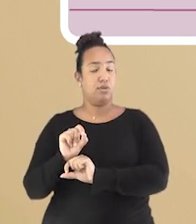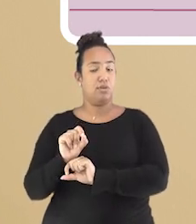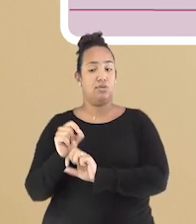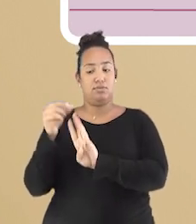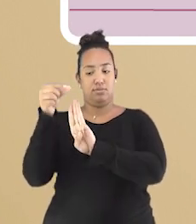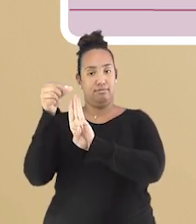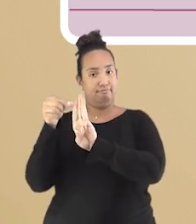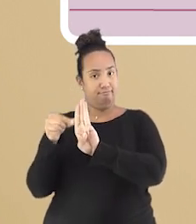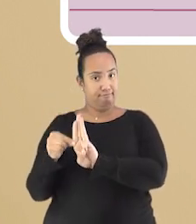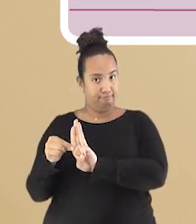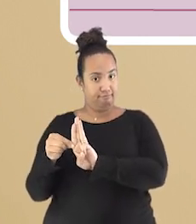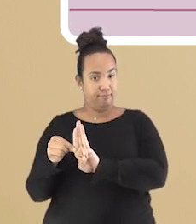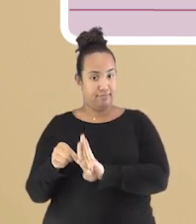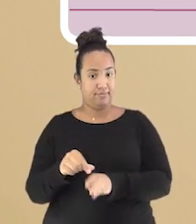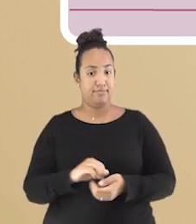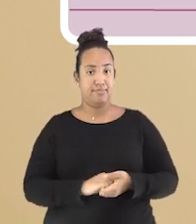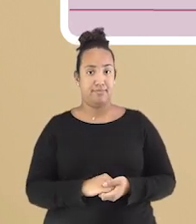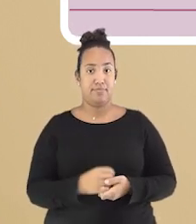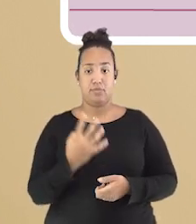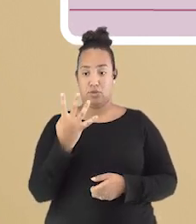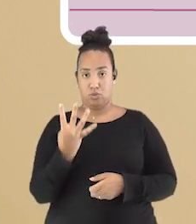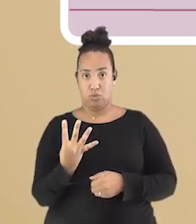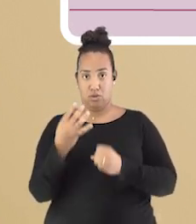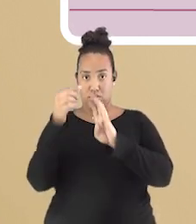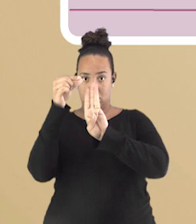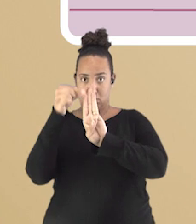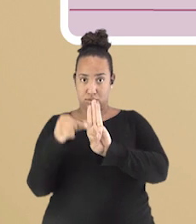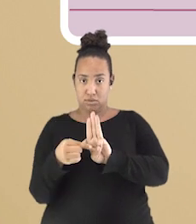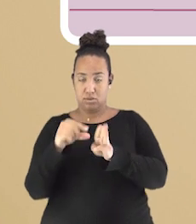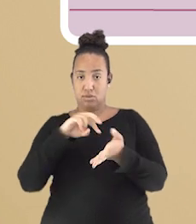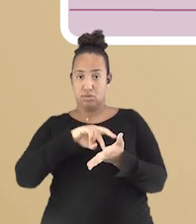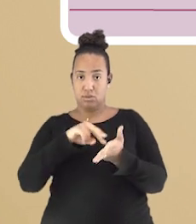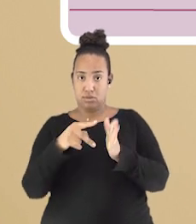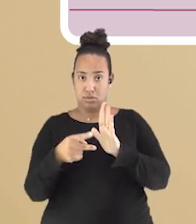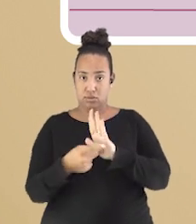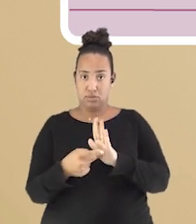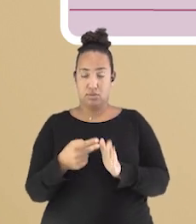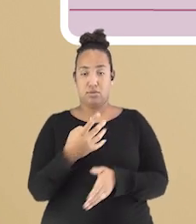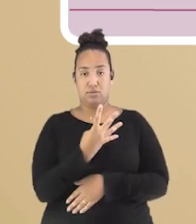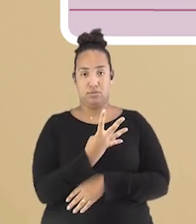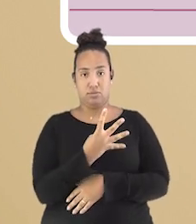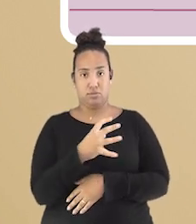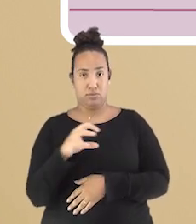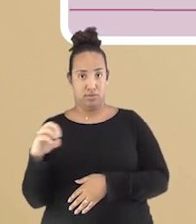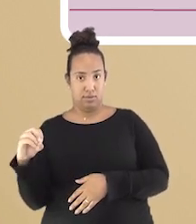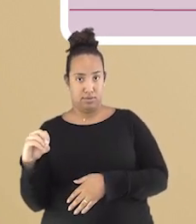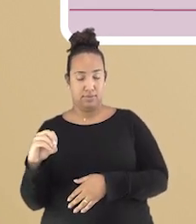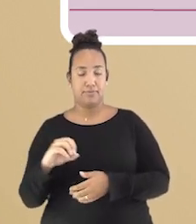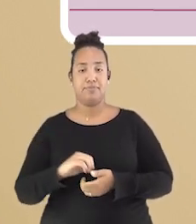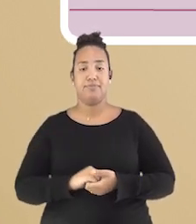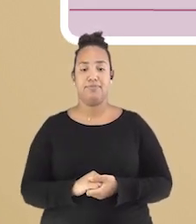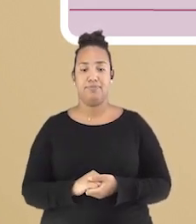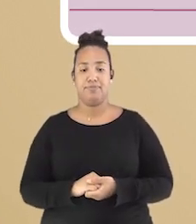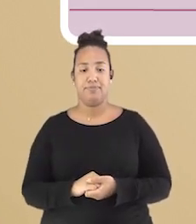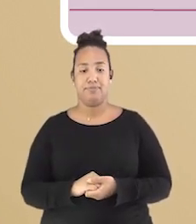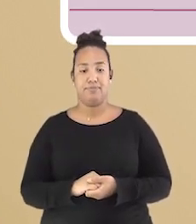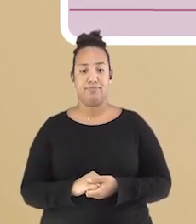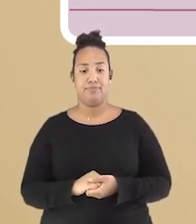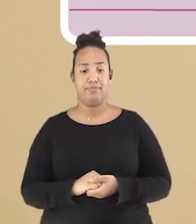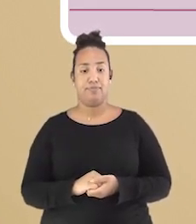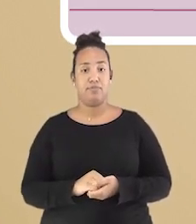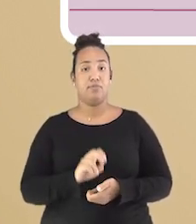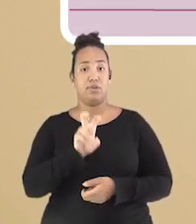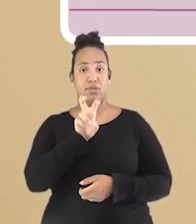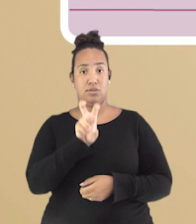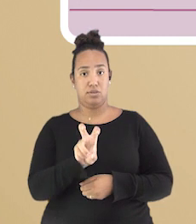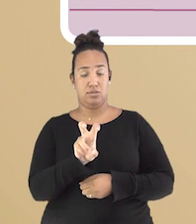Assim, 4 centenas correspondem a 400. O 5 pertence à